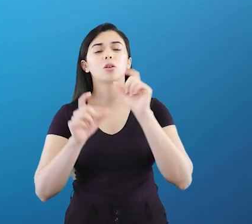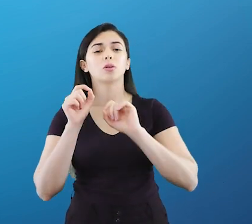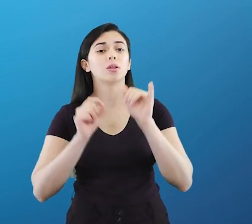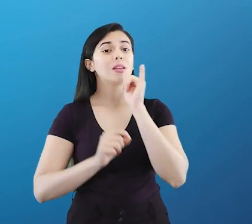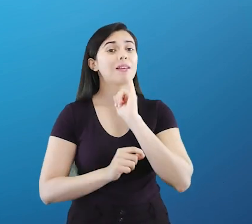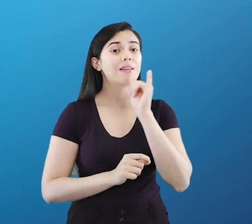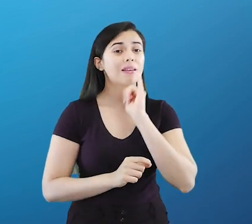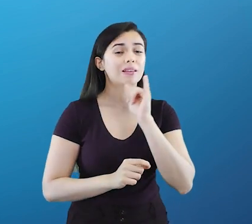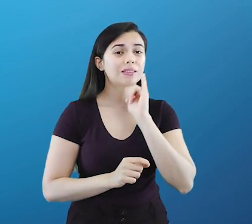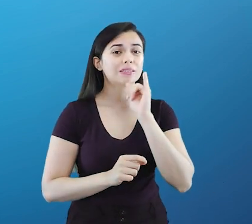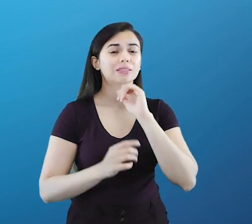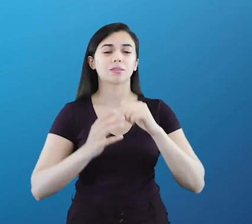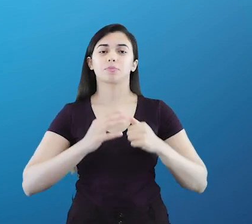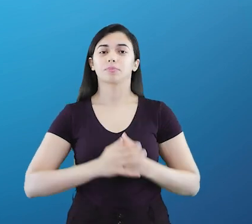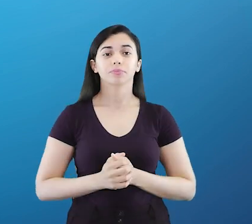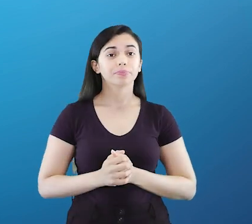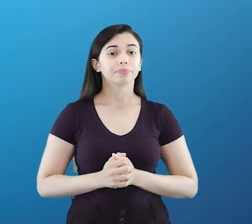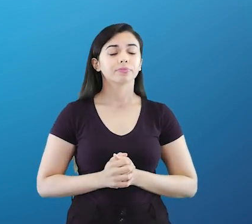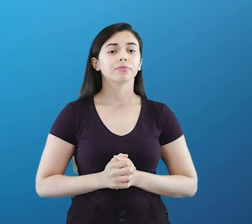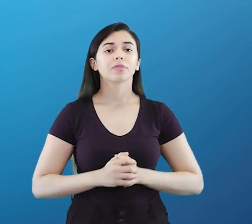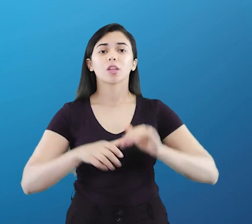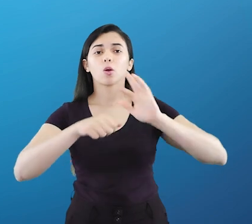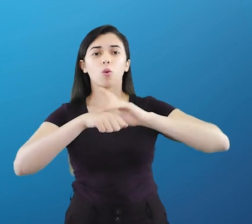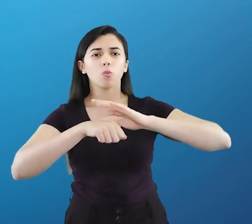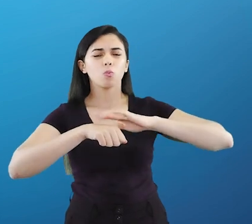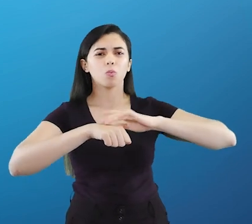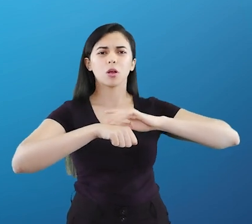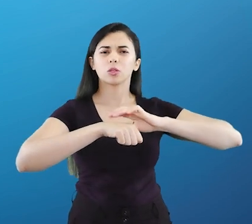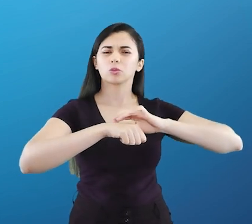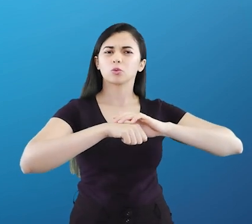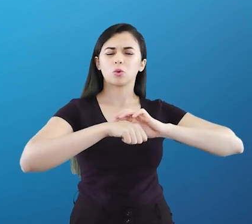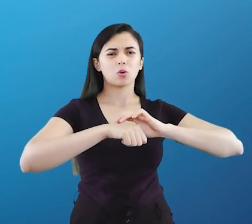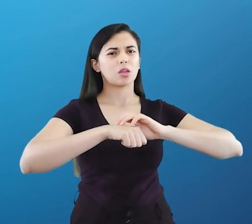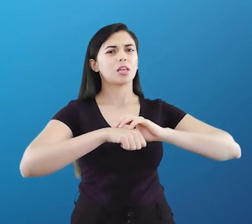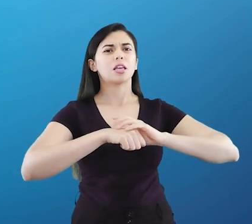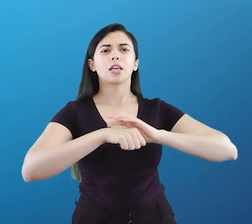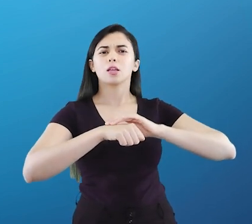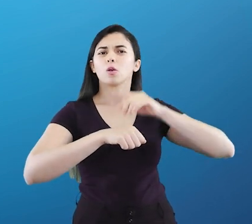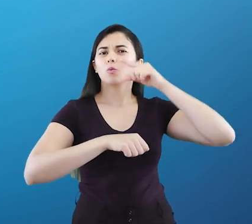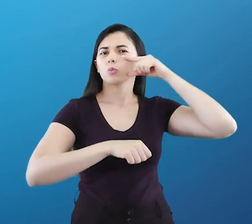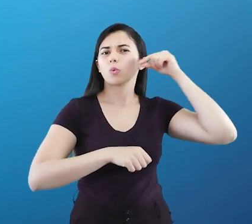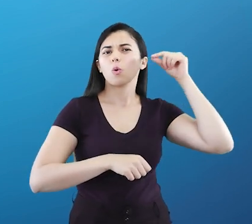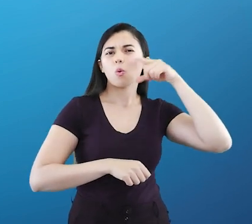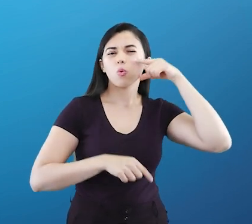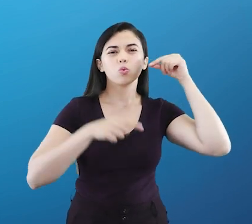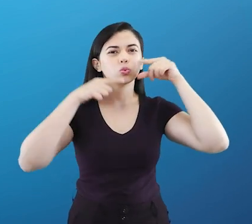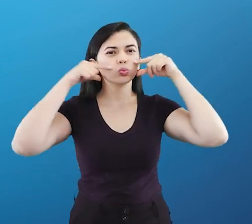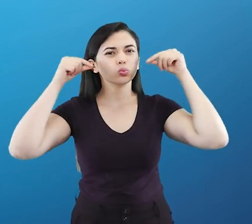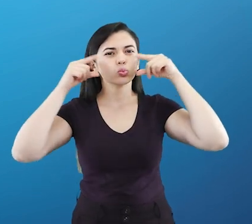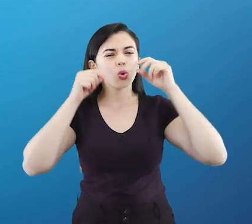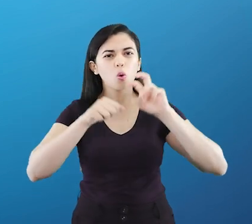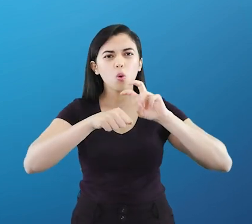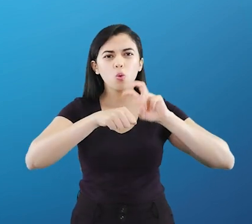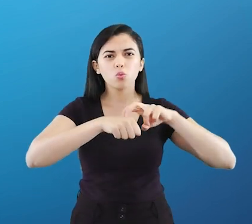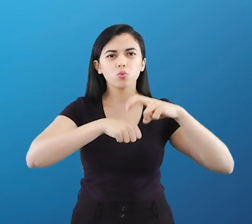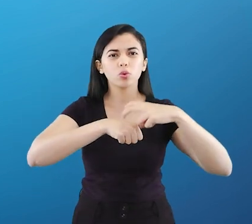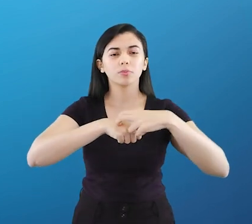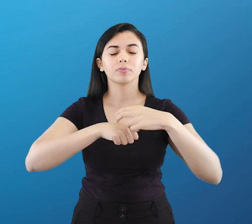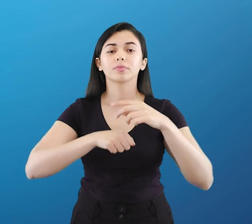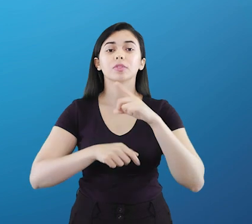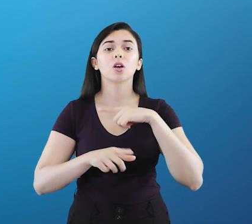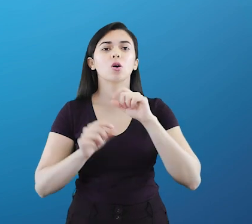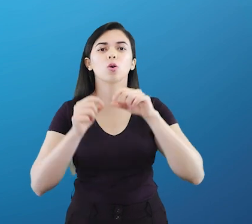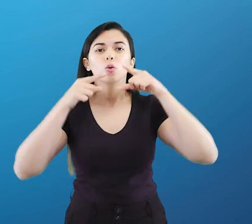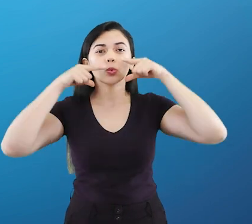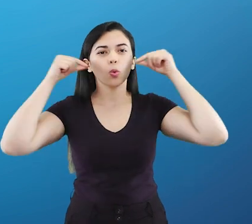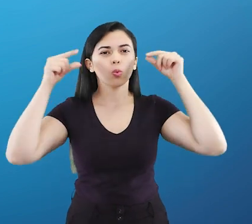exemplo a leptospirose. A leptospirose é muito comum a sua transmissão no período de enchentes. Então, nós temos aqui um roedor